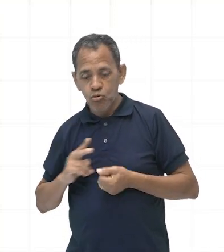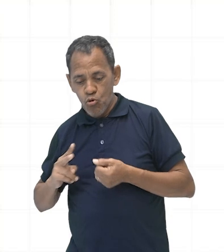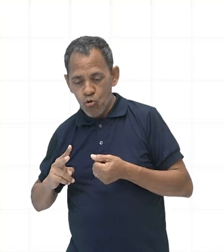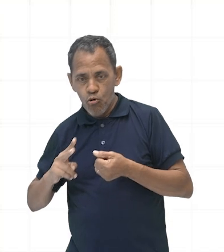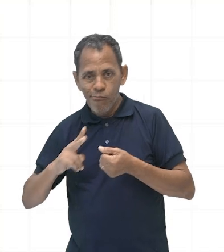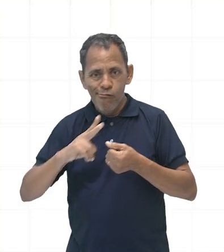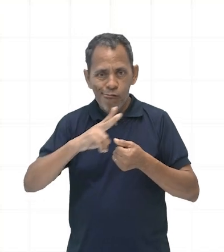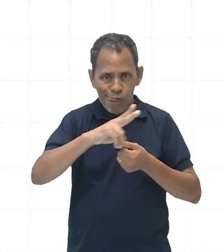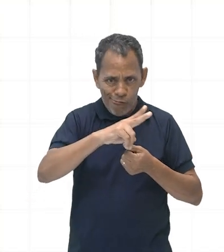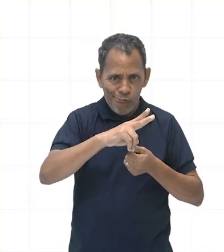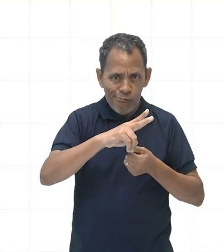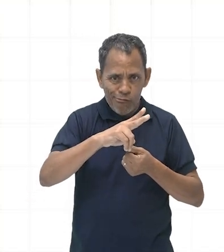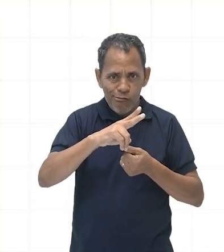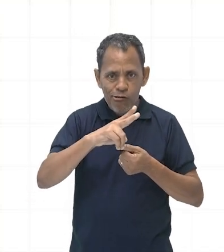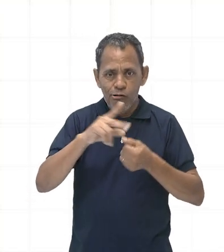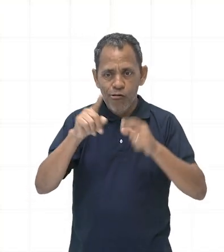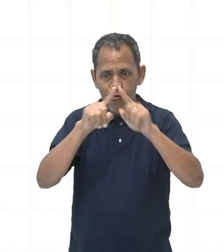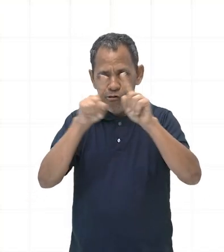aqui, ó,